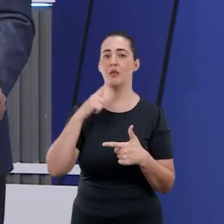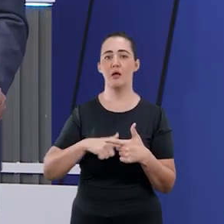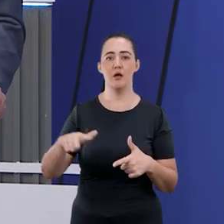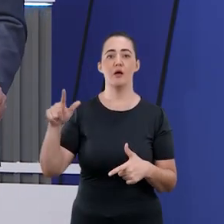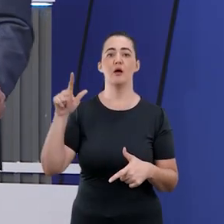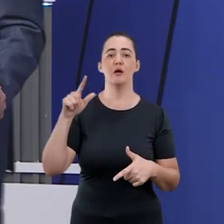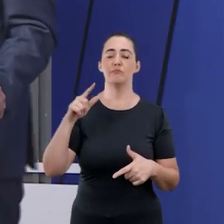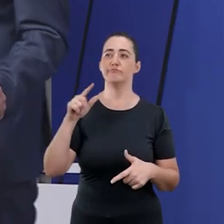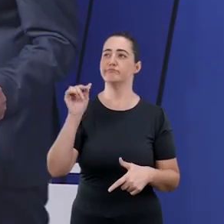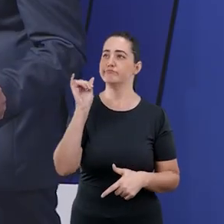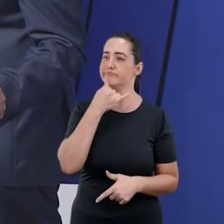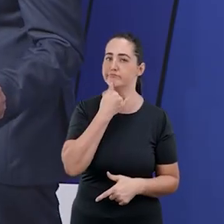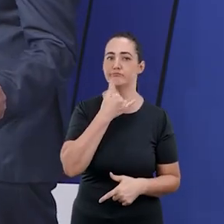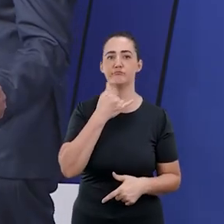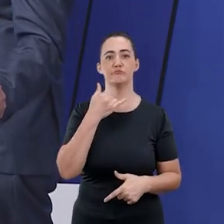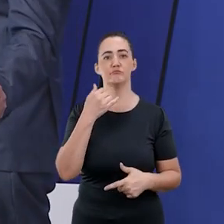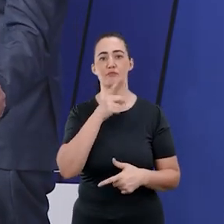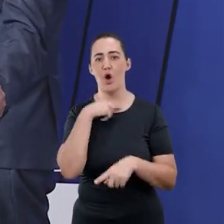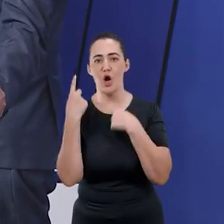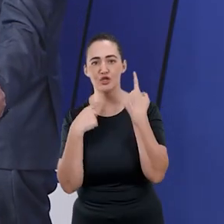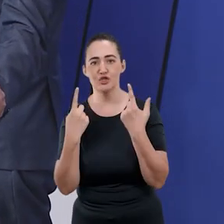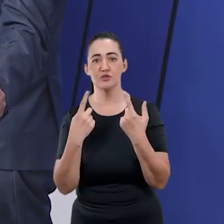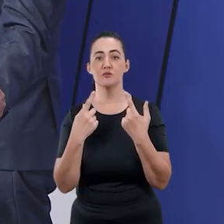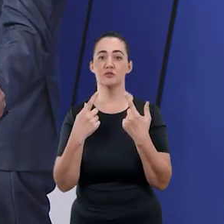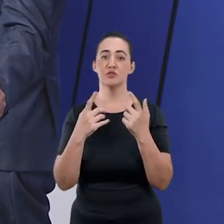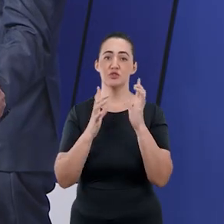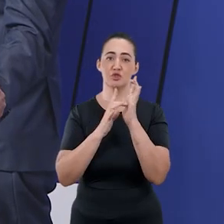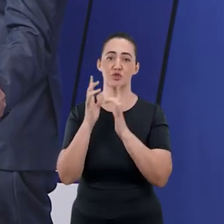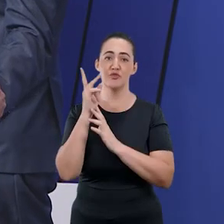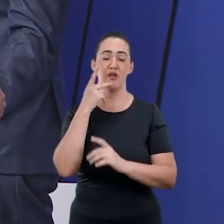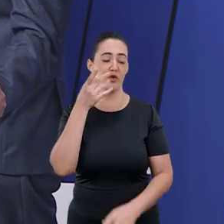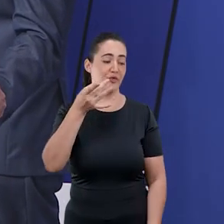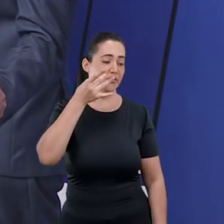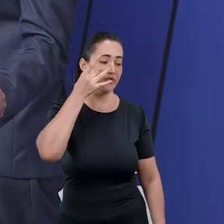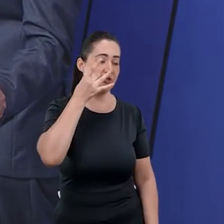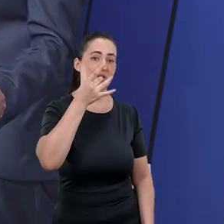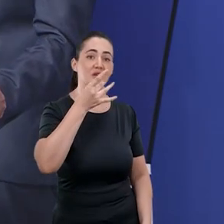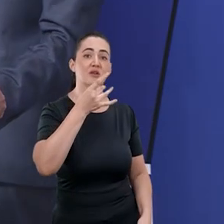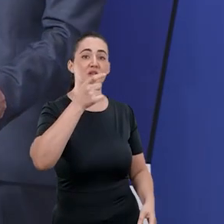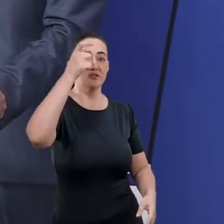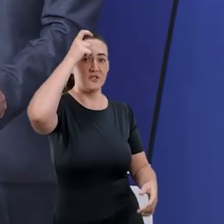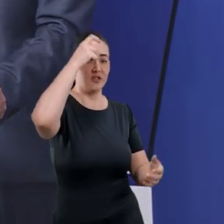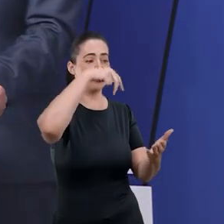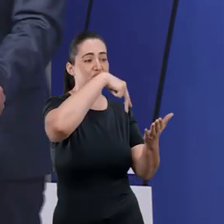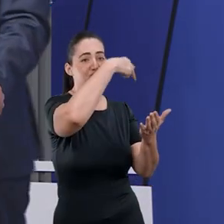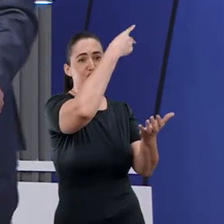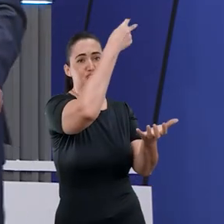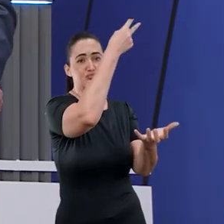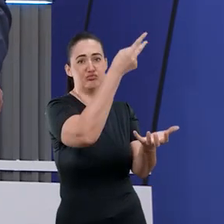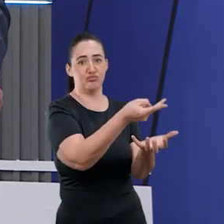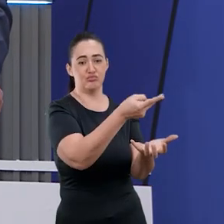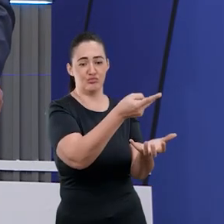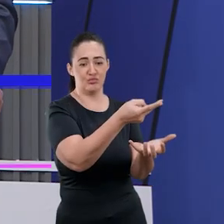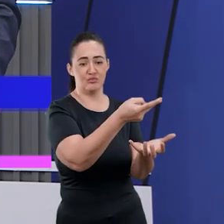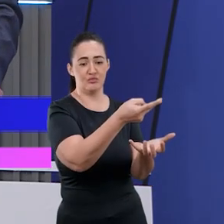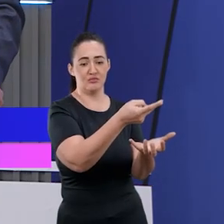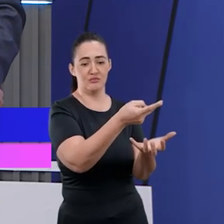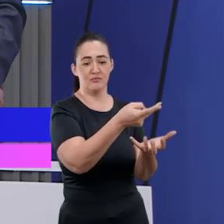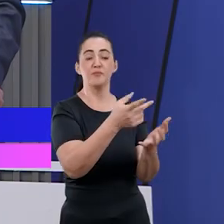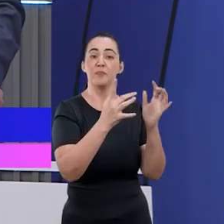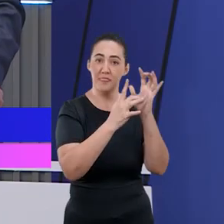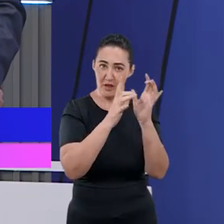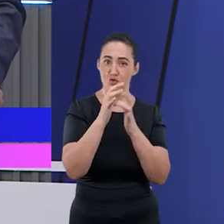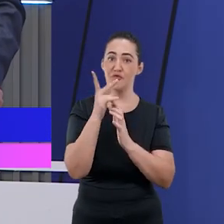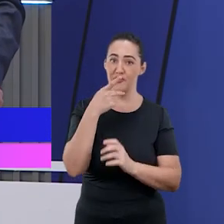para os seres humanos. Olha o que Jesus disse. Eu via Satanás caindo do céu como um relâmpago. Diz Lucas 10, verso 18. Ou seja, Jesus